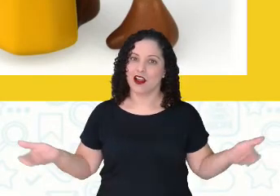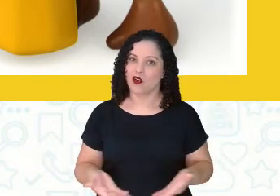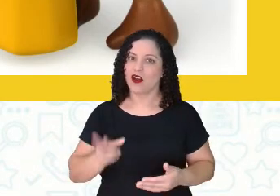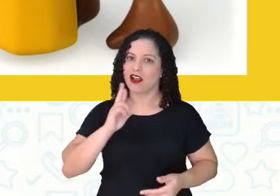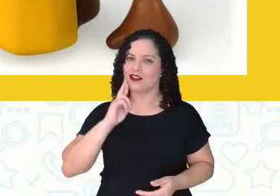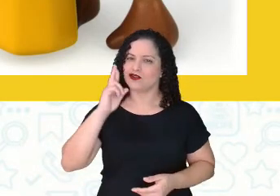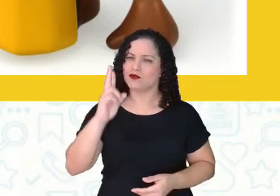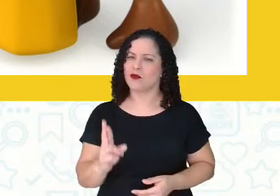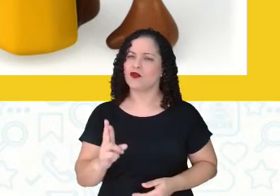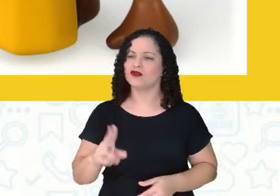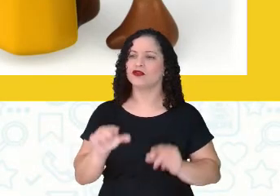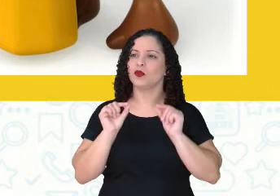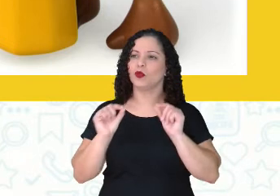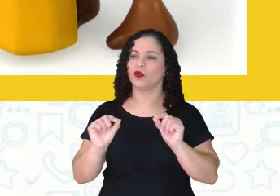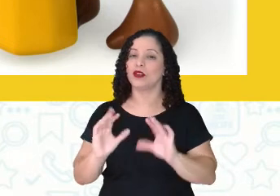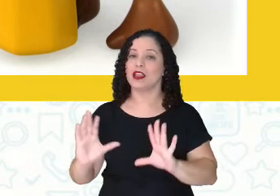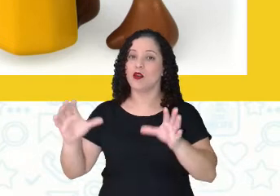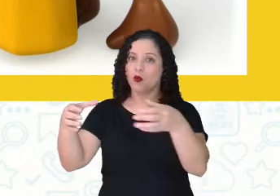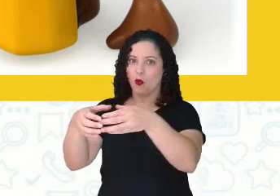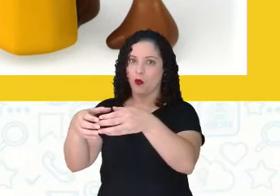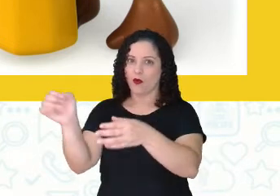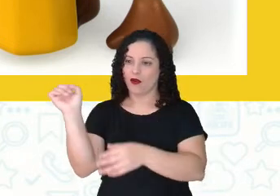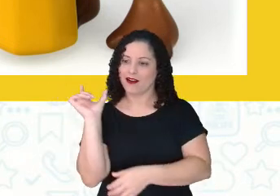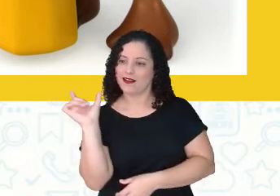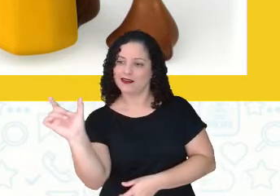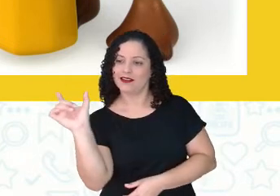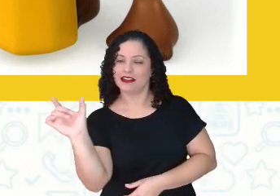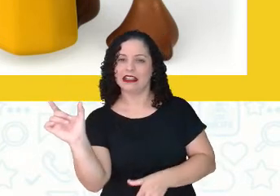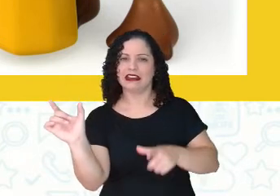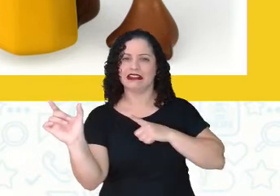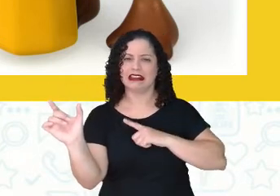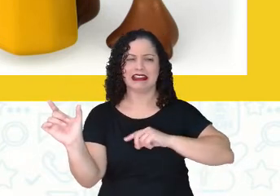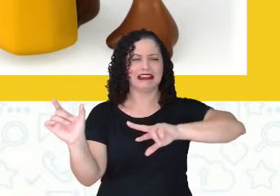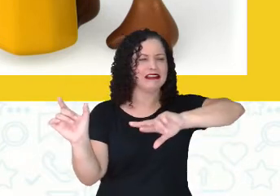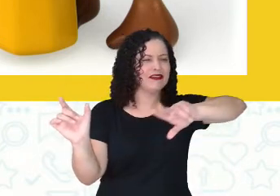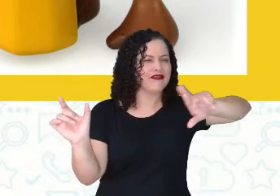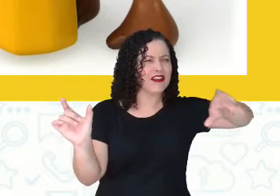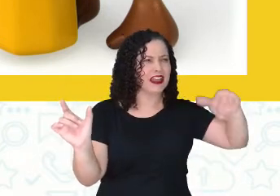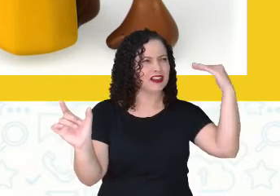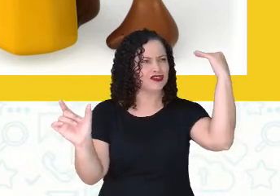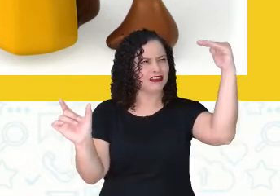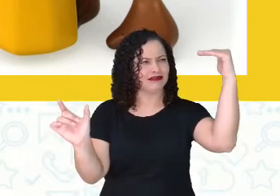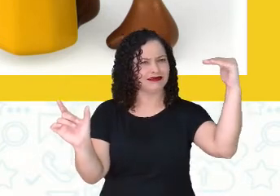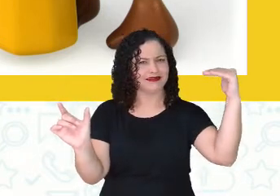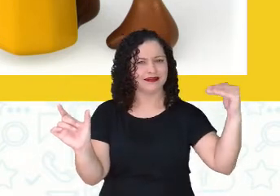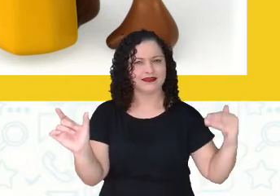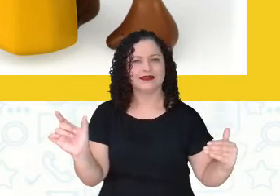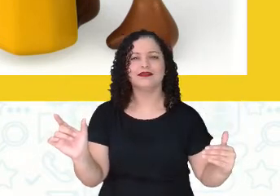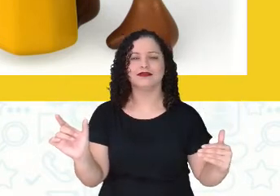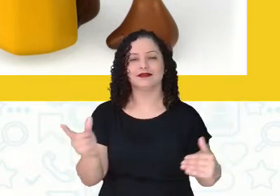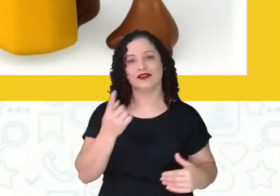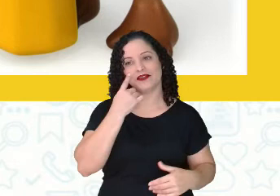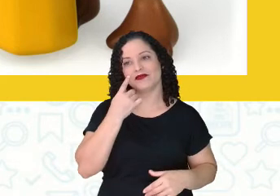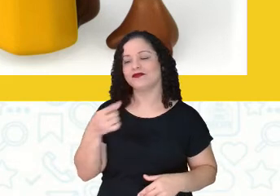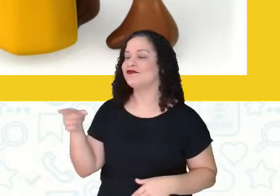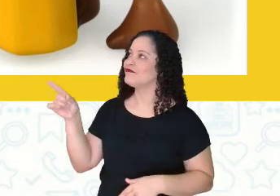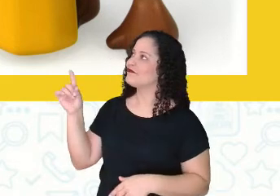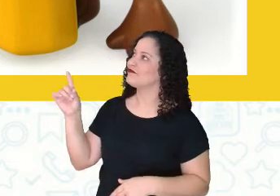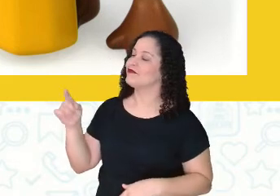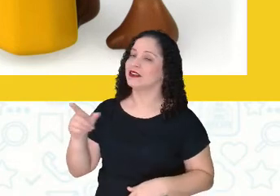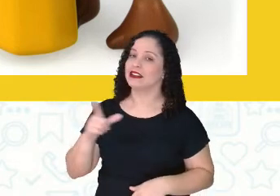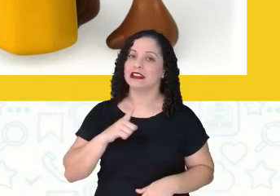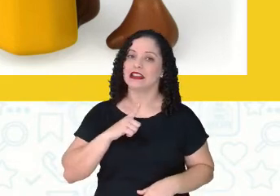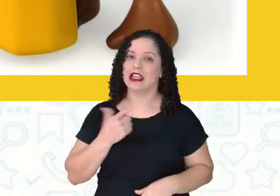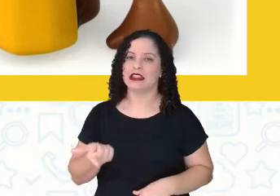é? Anfíbios, lagartixa, rã, sapo, não é? E aí nós temos aqui, para jogos, temos